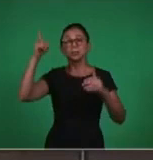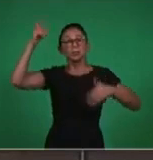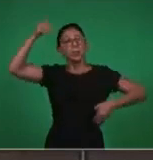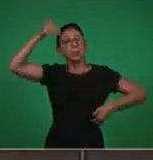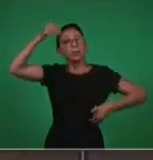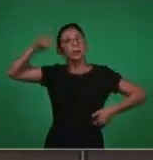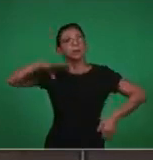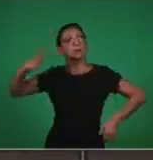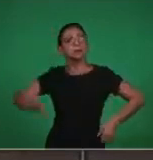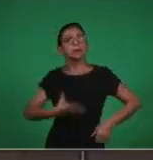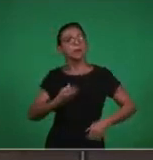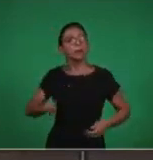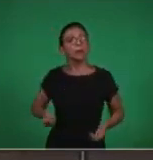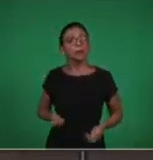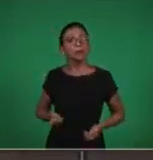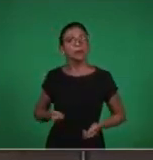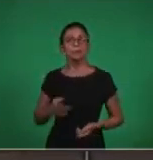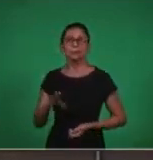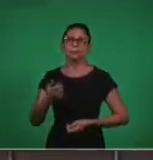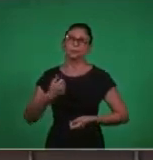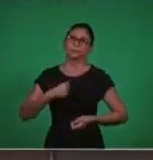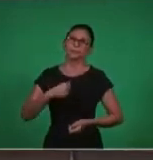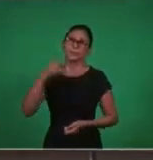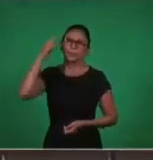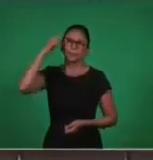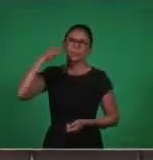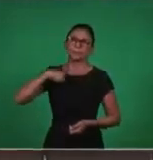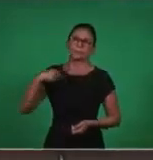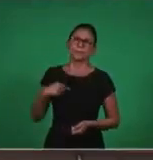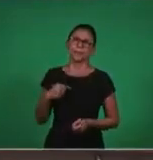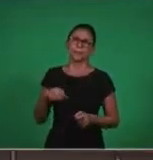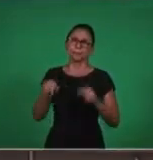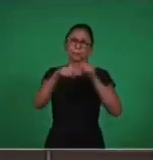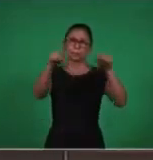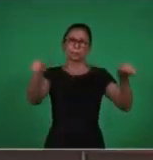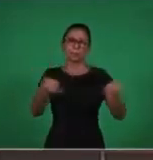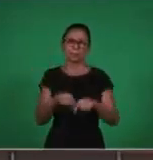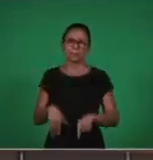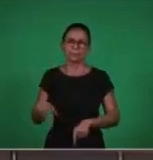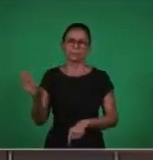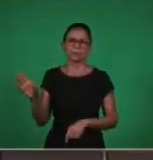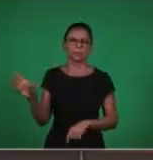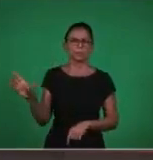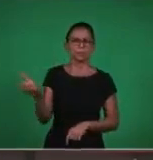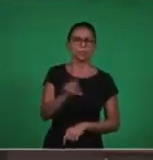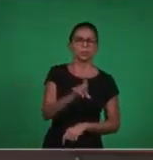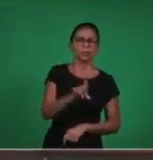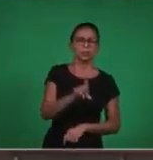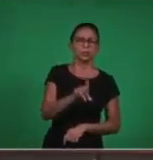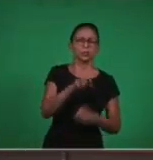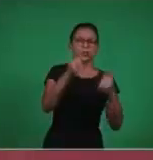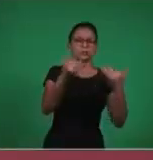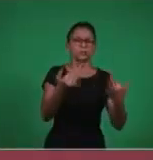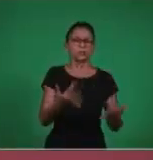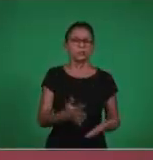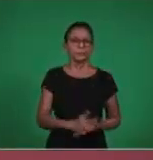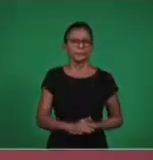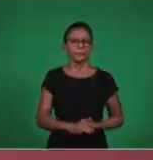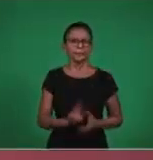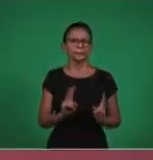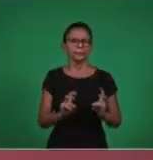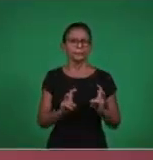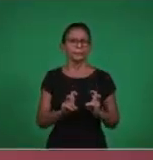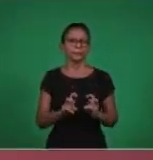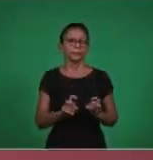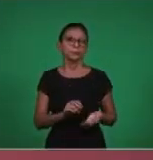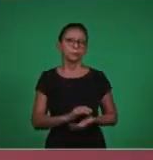disser isso para uma classe de crianças, eles vão rir e vão achar que o que eu disse que está certo. Porque eu estou trazendo uma coisa